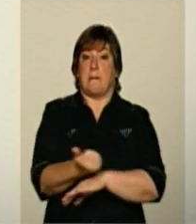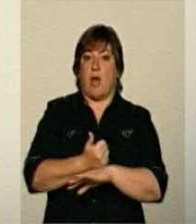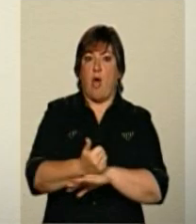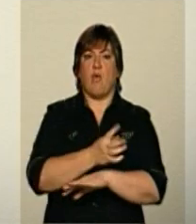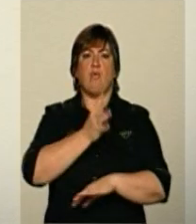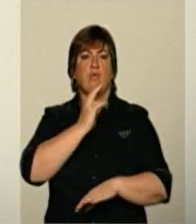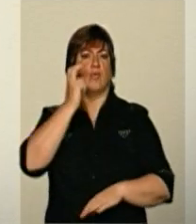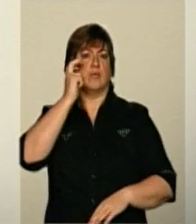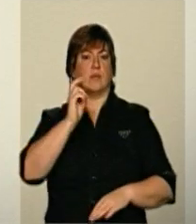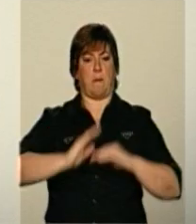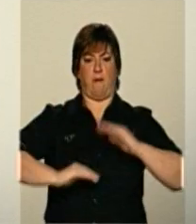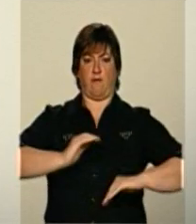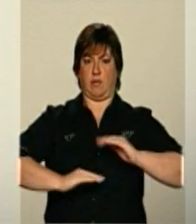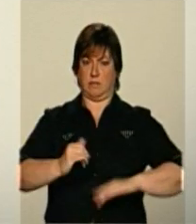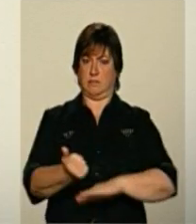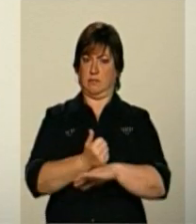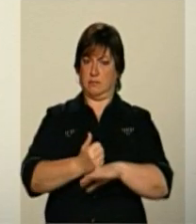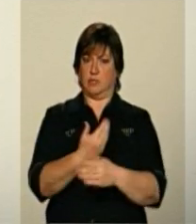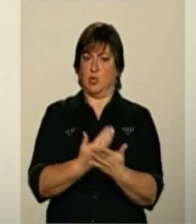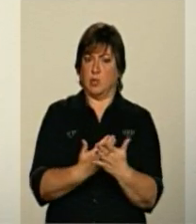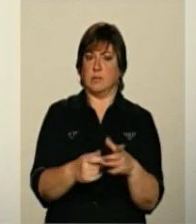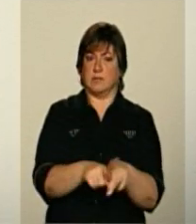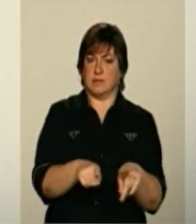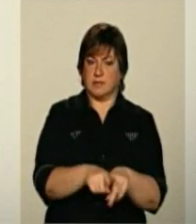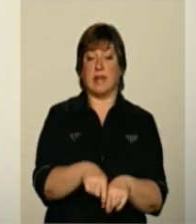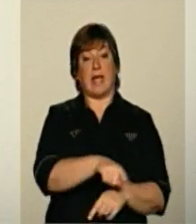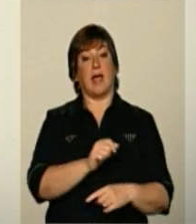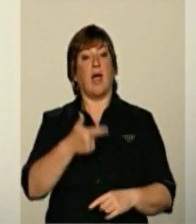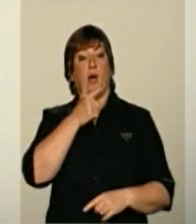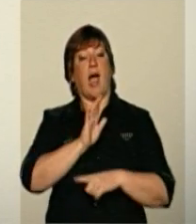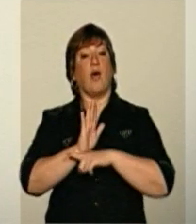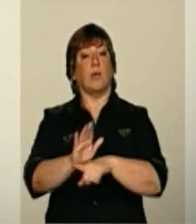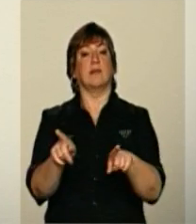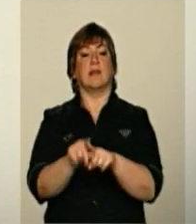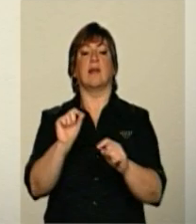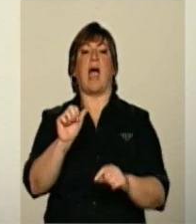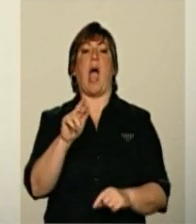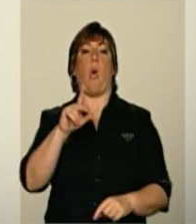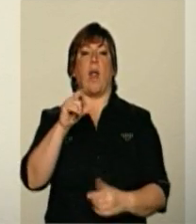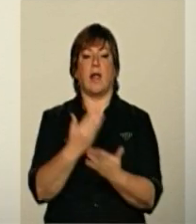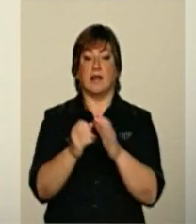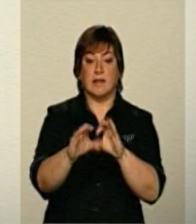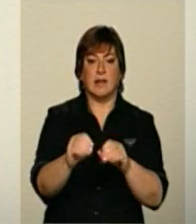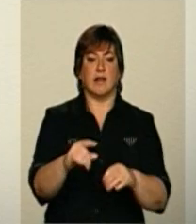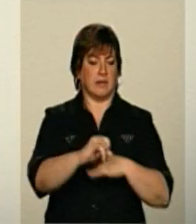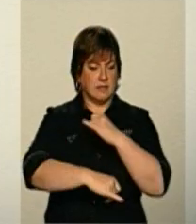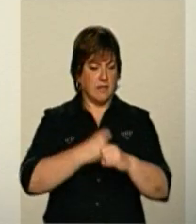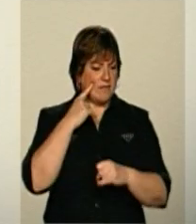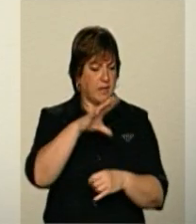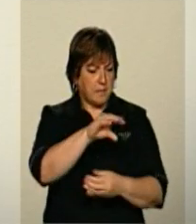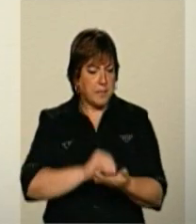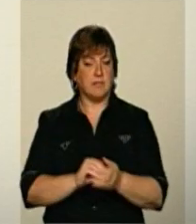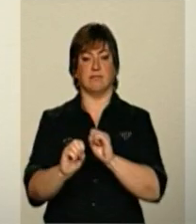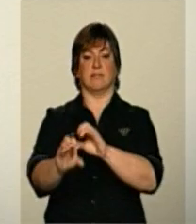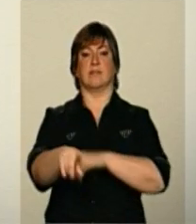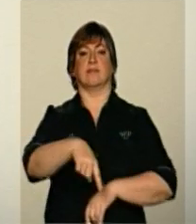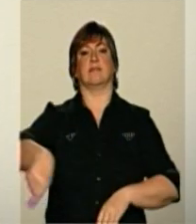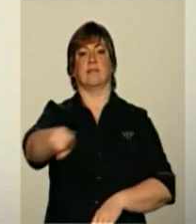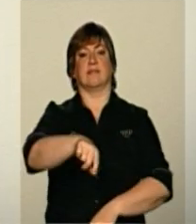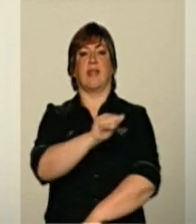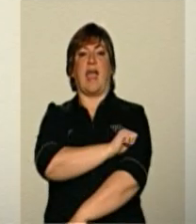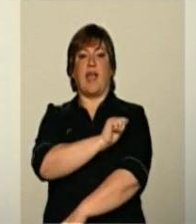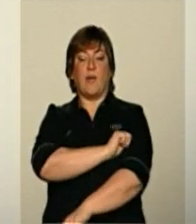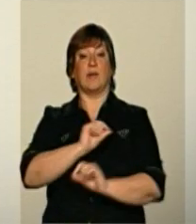formação profissional e serve de apoio também para as aulas que eles vão dar para os estudantes O que é de